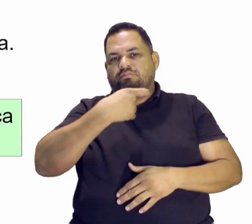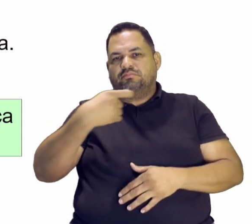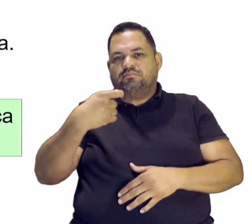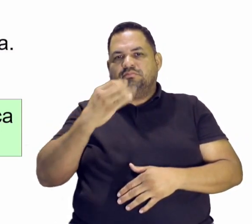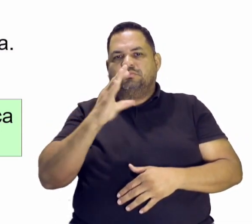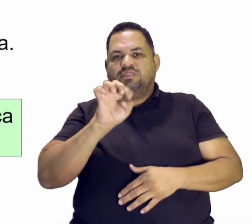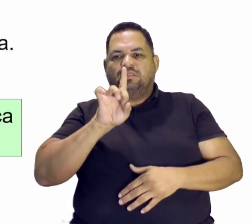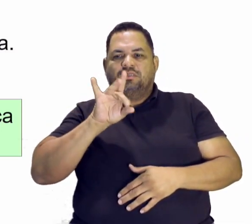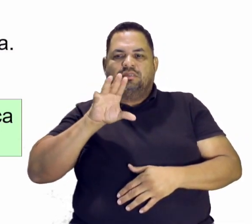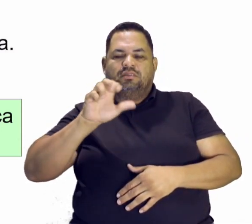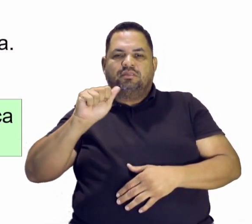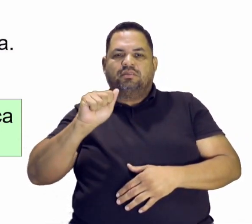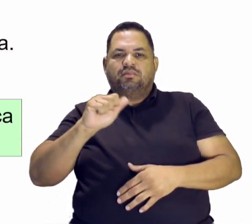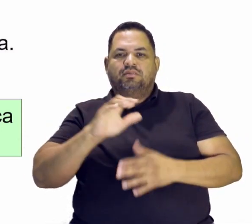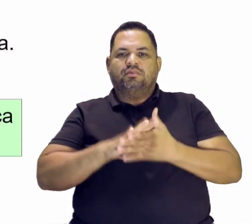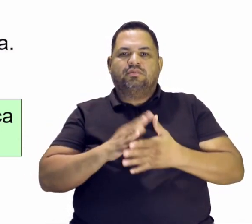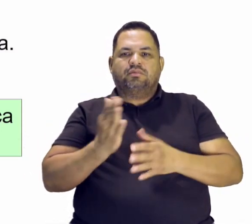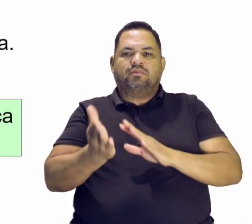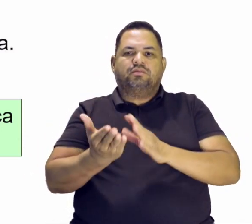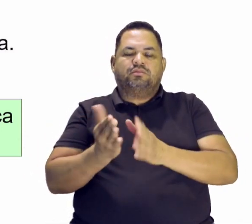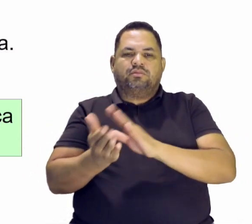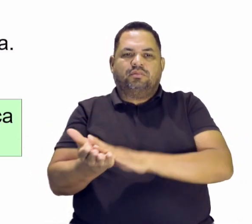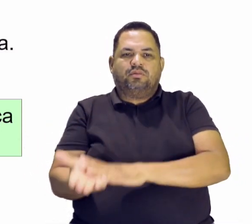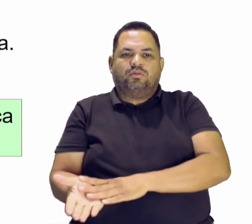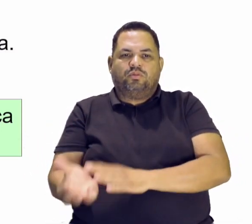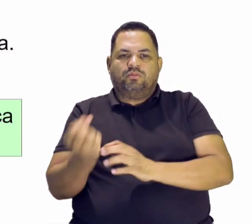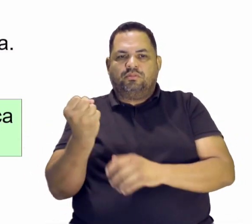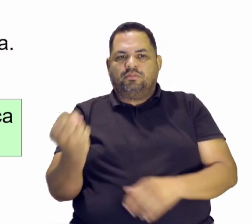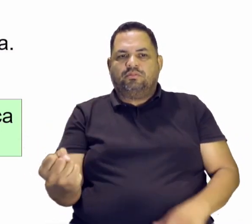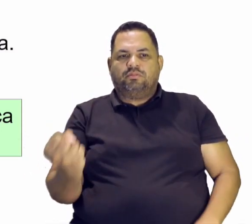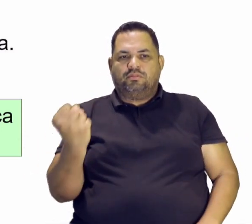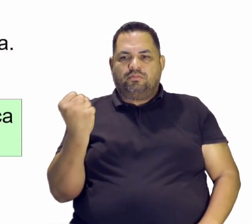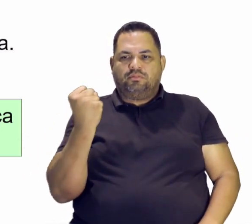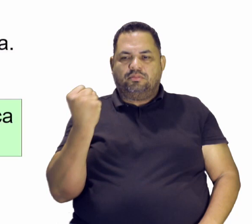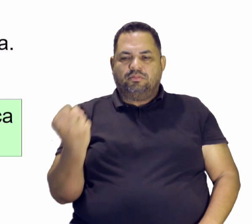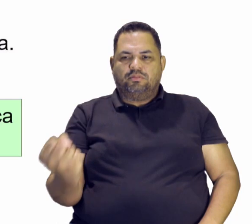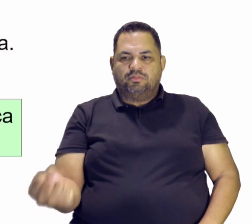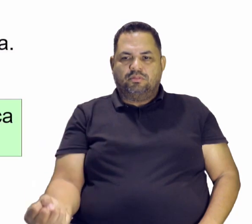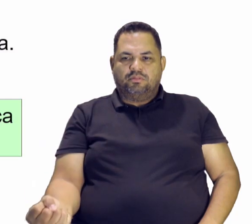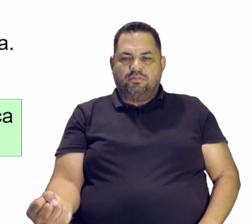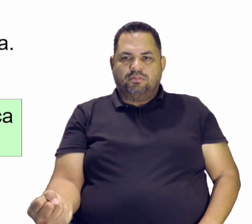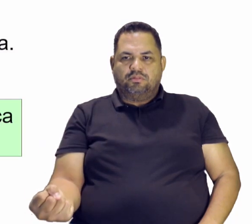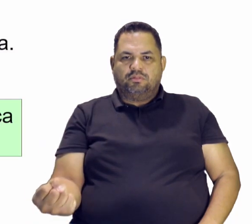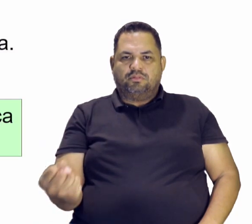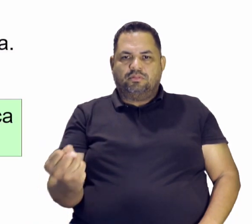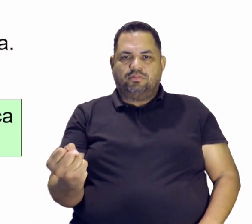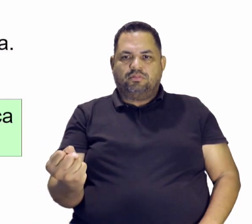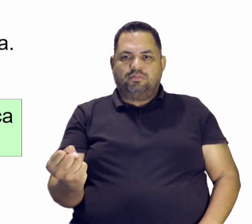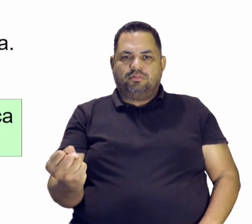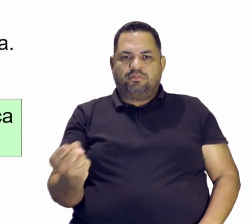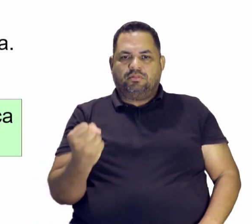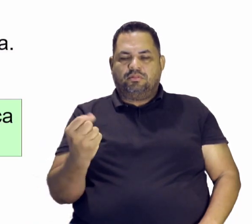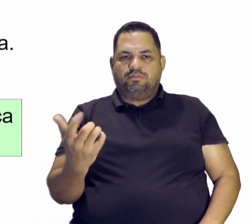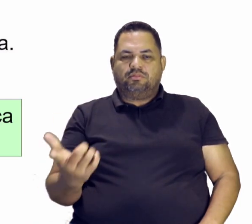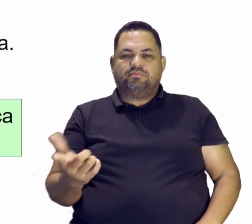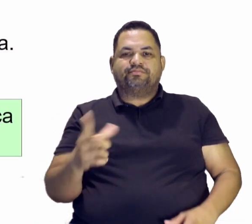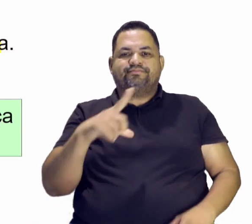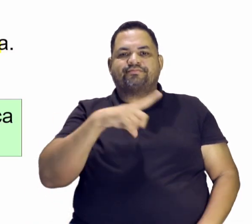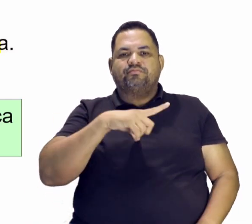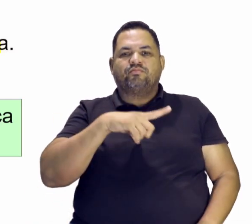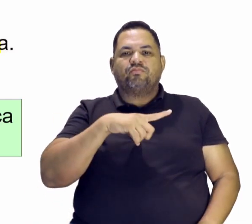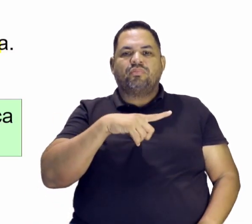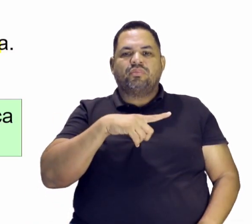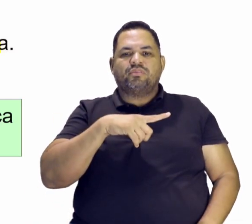tenho aqui o alongamento muscular, enquanto o músculo está ativado, produzindo essa força, onde eu tenho o quê?